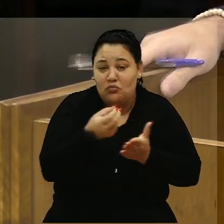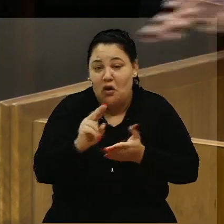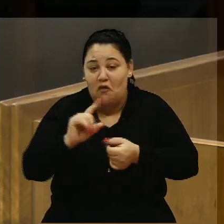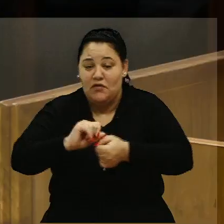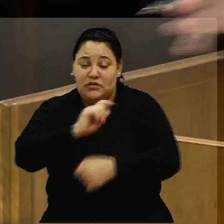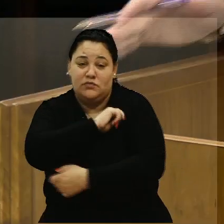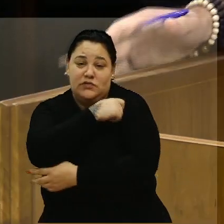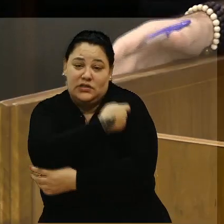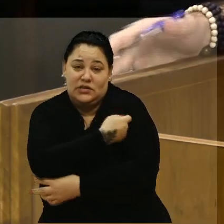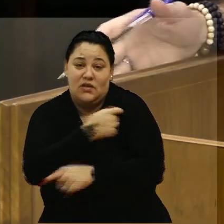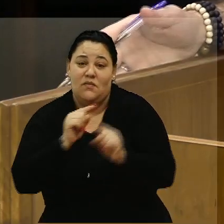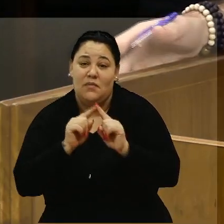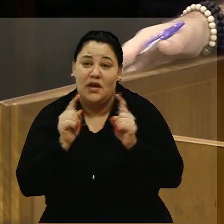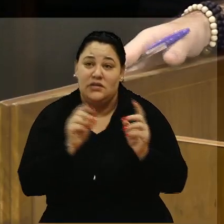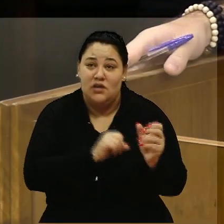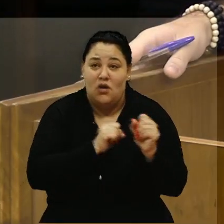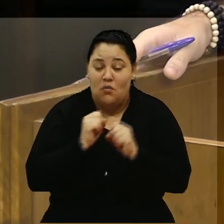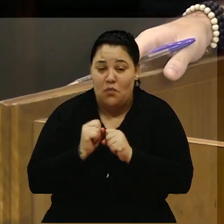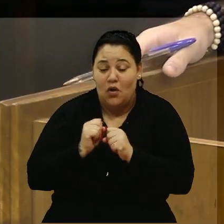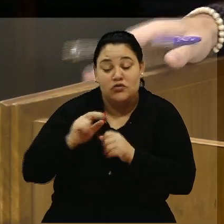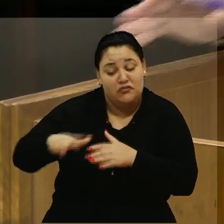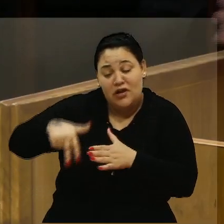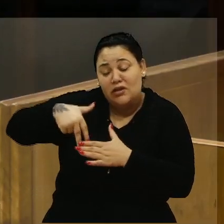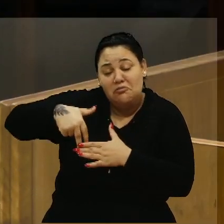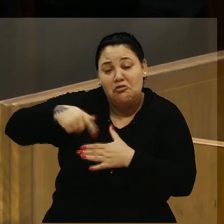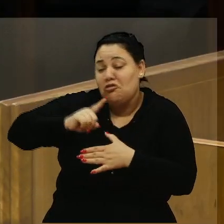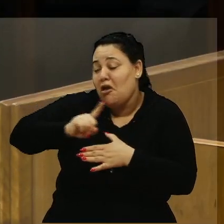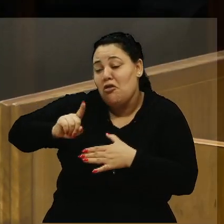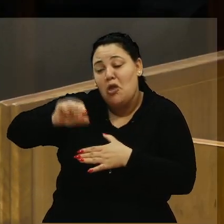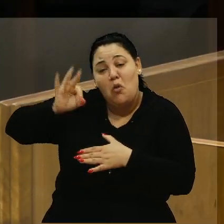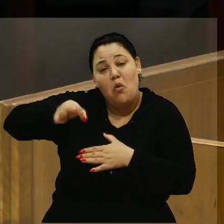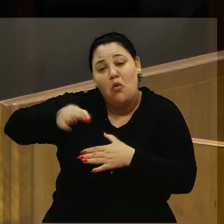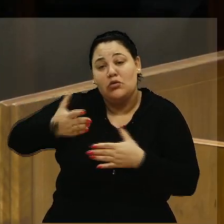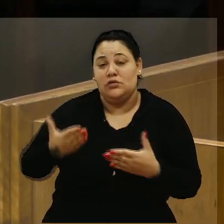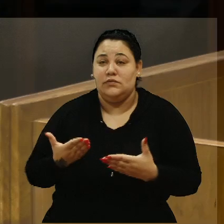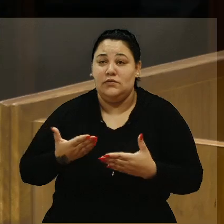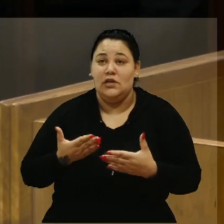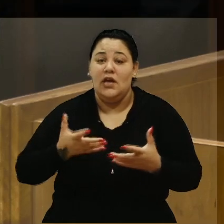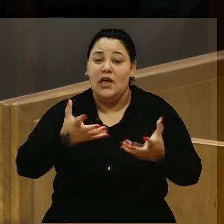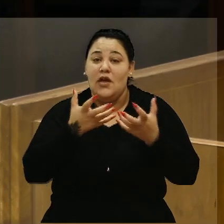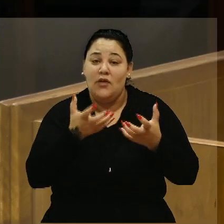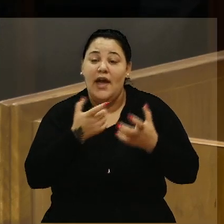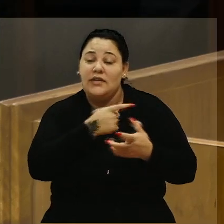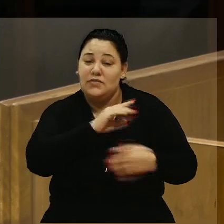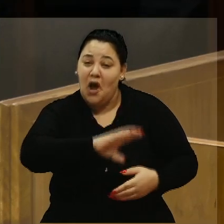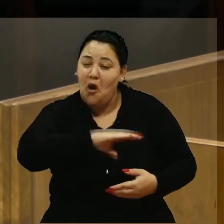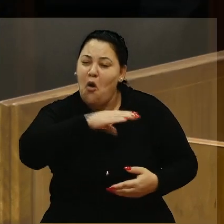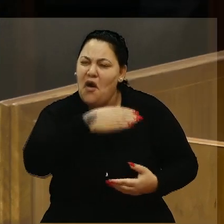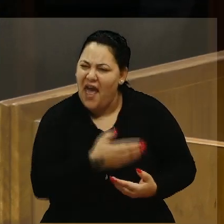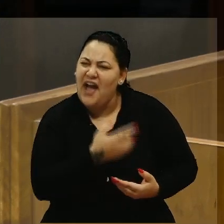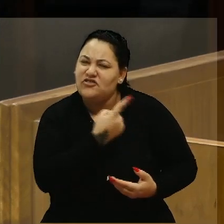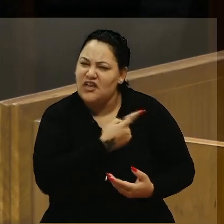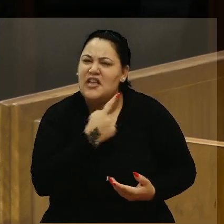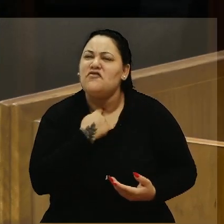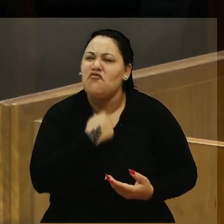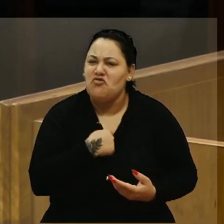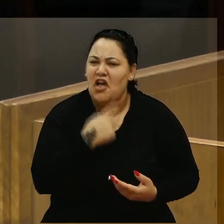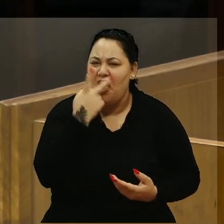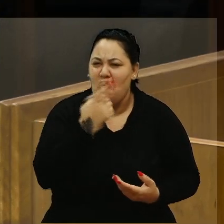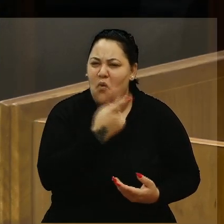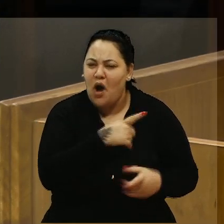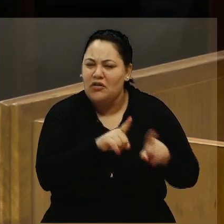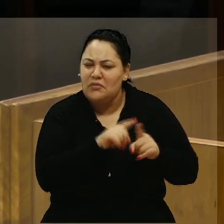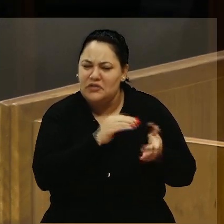fiscalizações, mas eu posso vir aqui e discordar, né? Eu quero esse mesmo ímpeto dos fiscais, essa mesma vontade do secretário